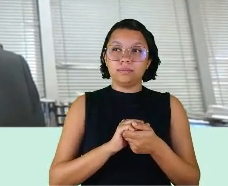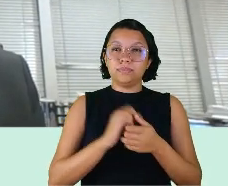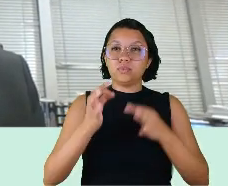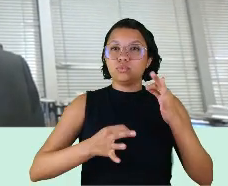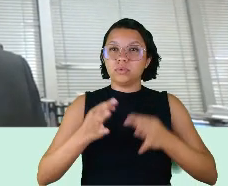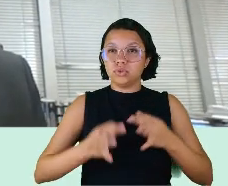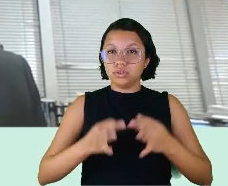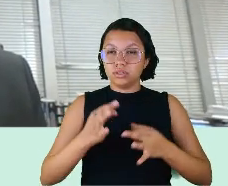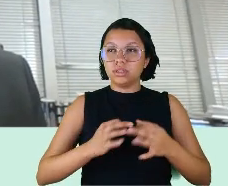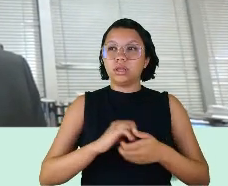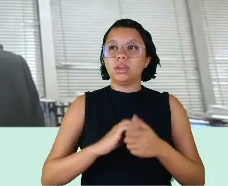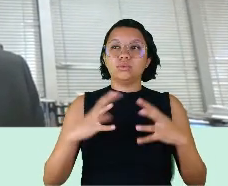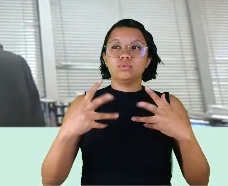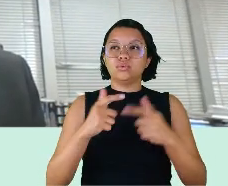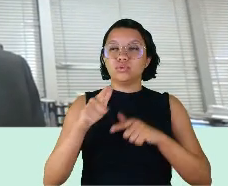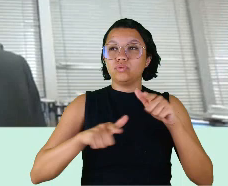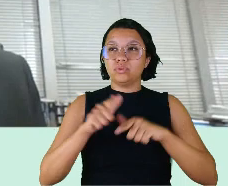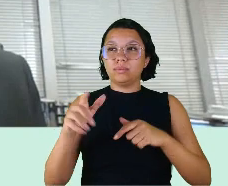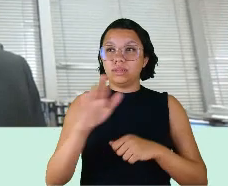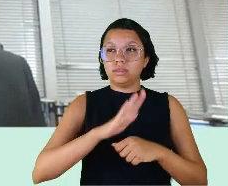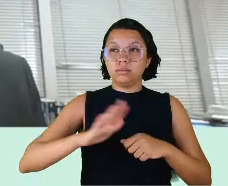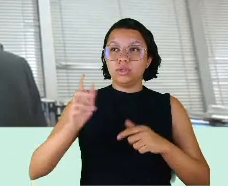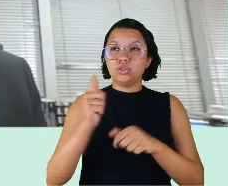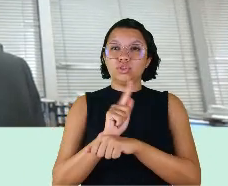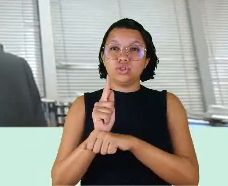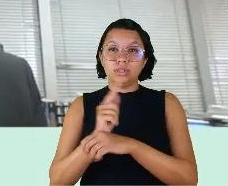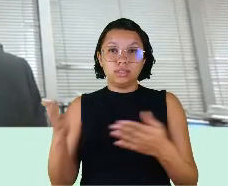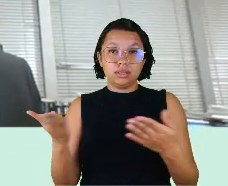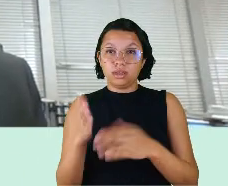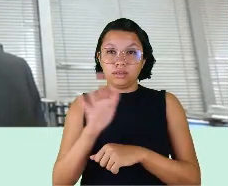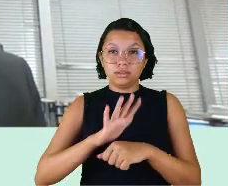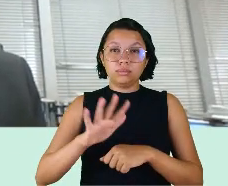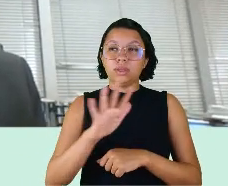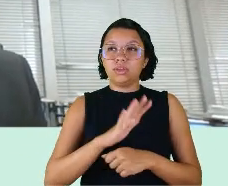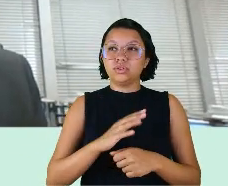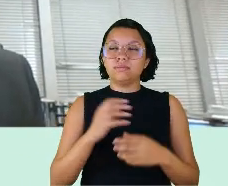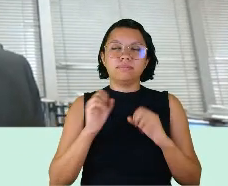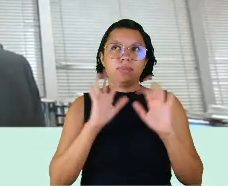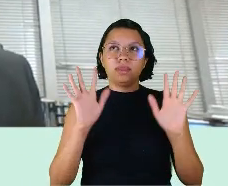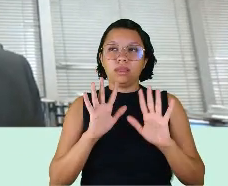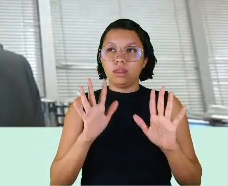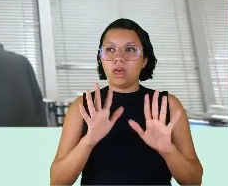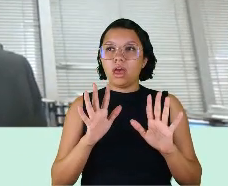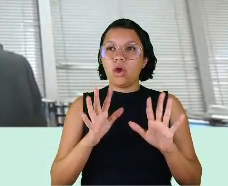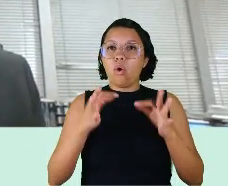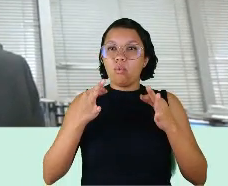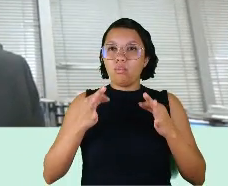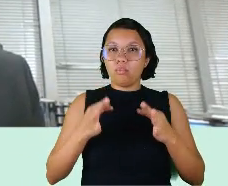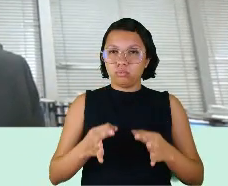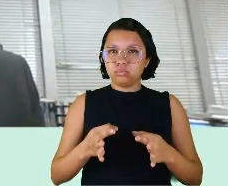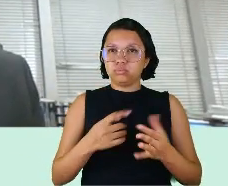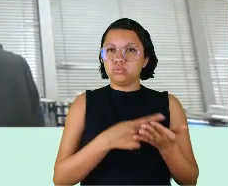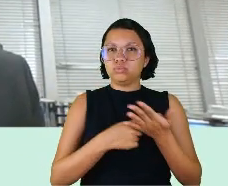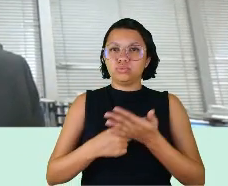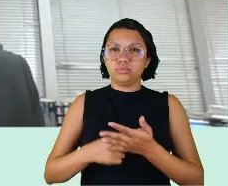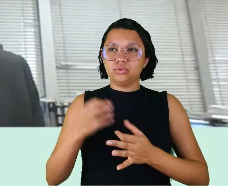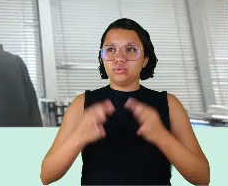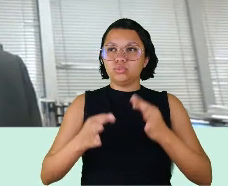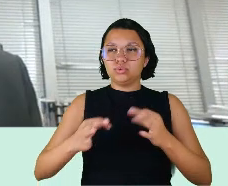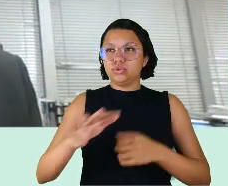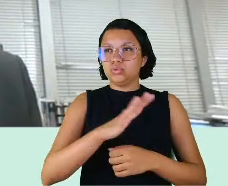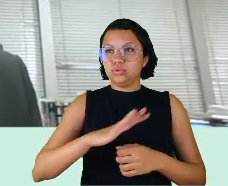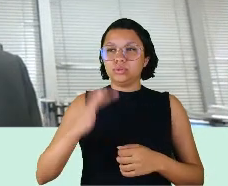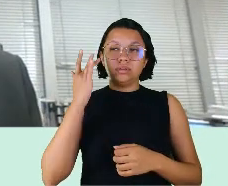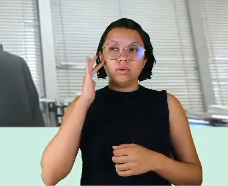os magistrados, todos que vão trabalhar nesse ambiente, a gerenciar nesse ambiente. É claro que compromisso com a jurisdição. Eu acho que o